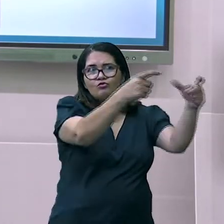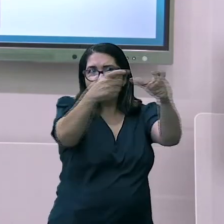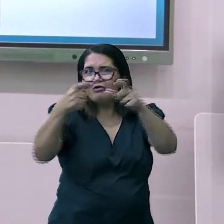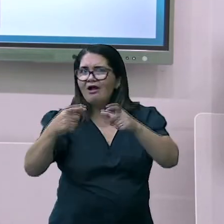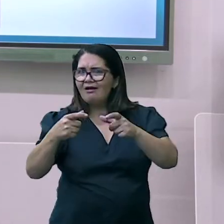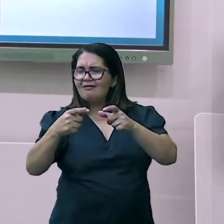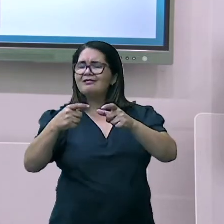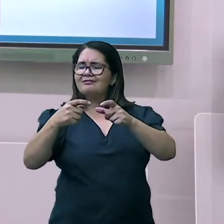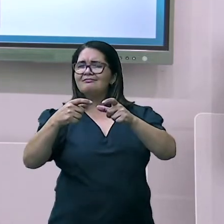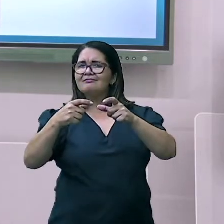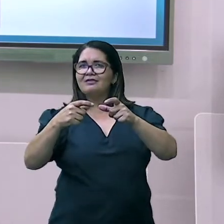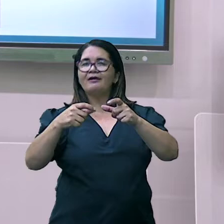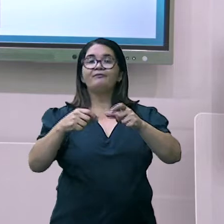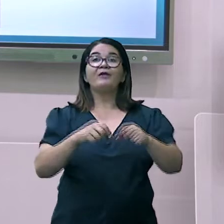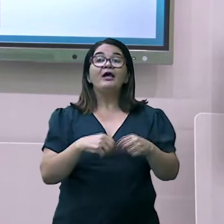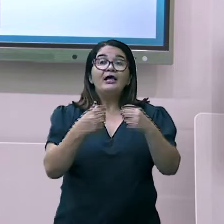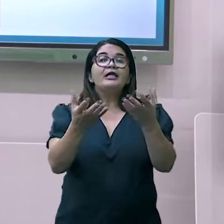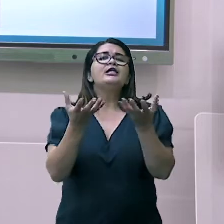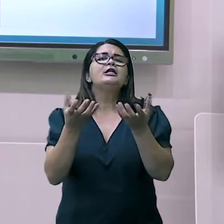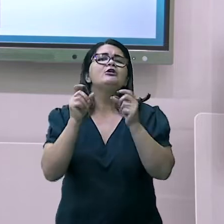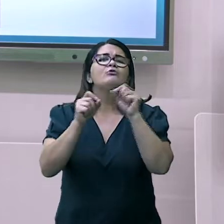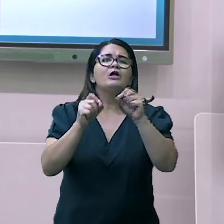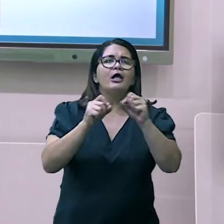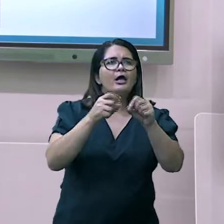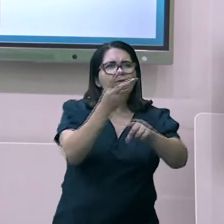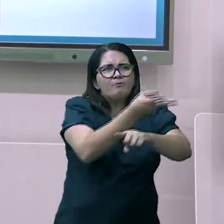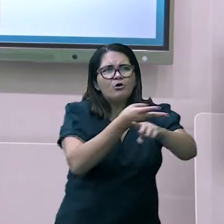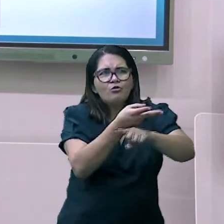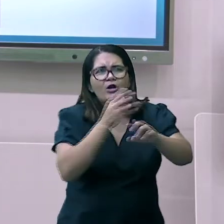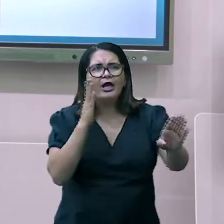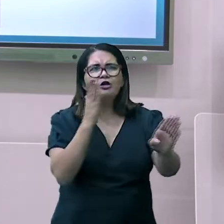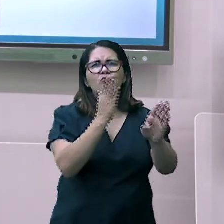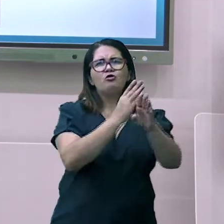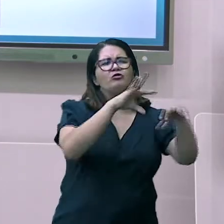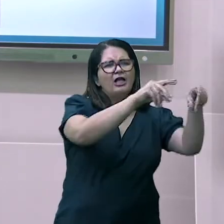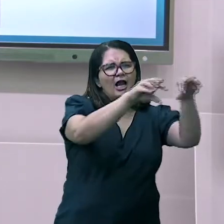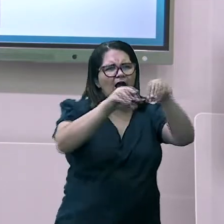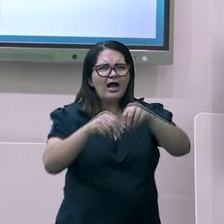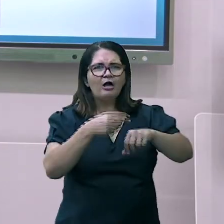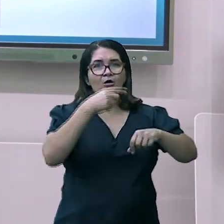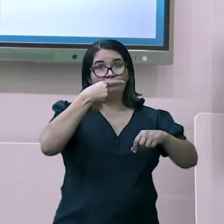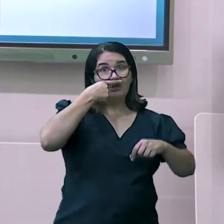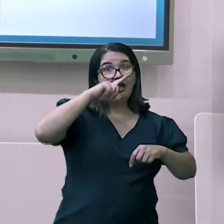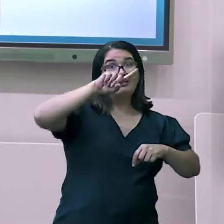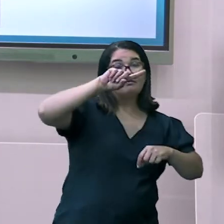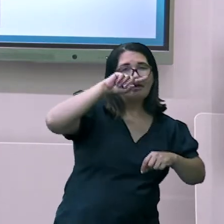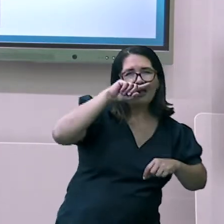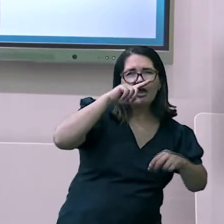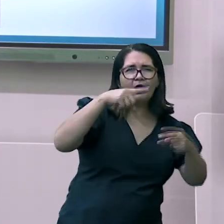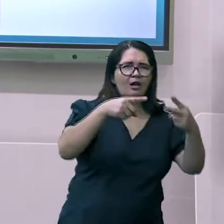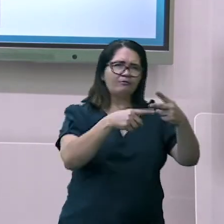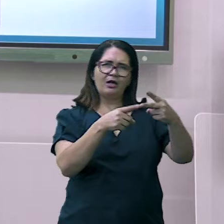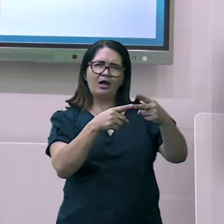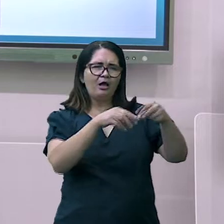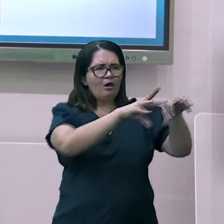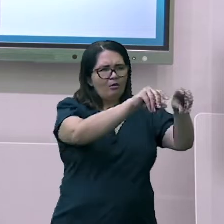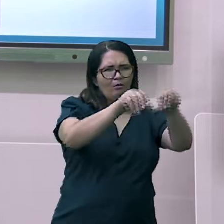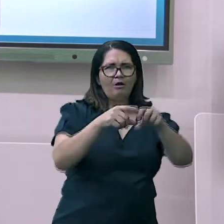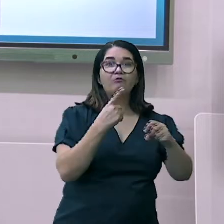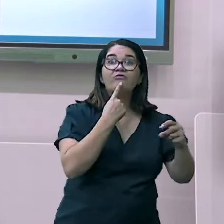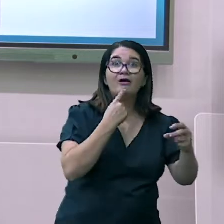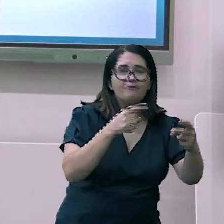de especiarias, temperos, como canela, gengibre, pimenta do